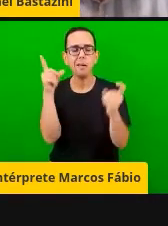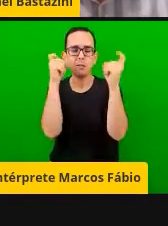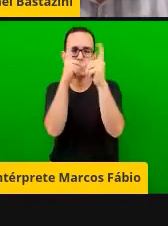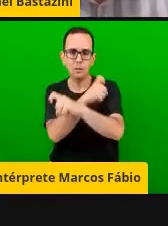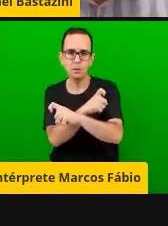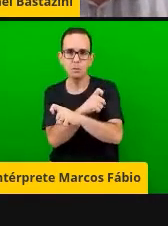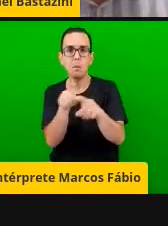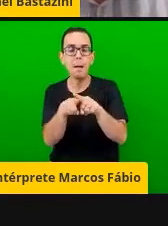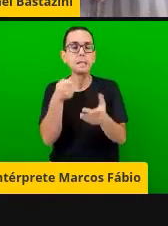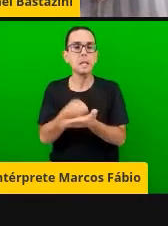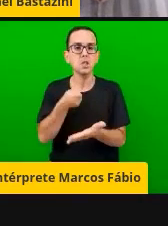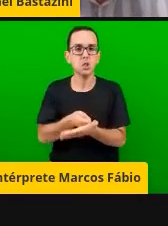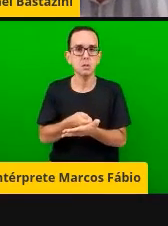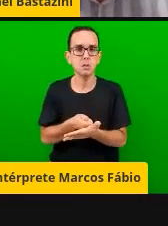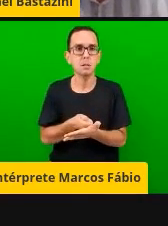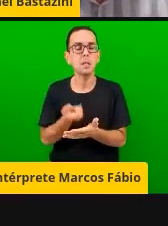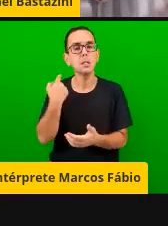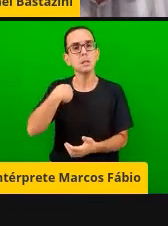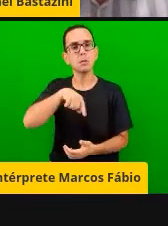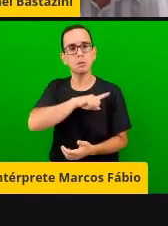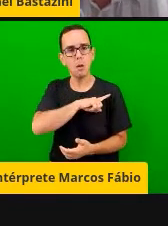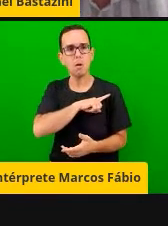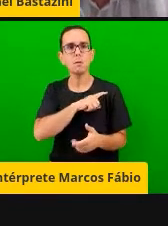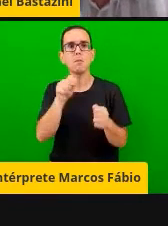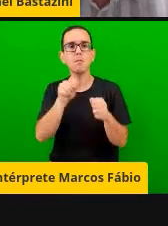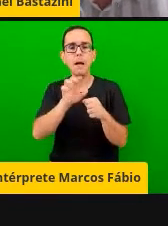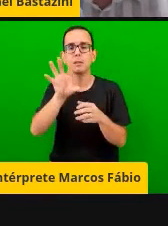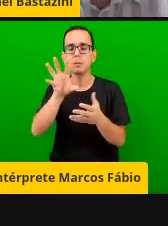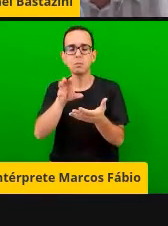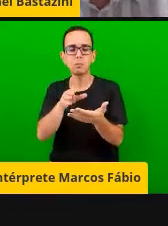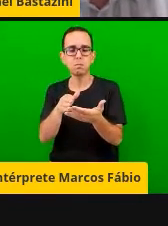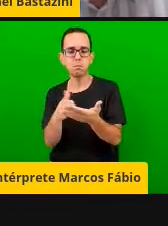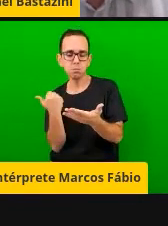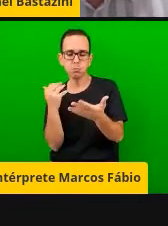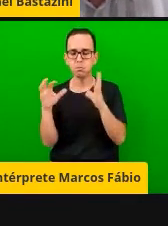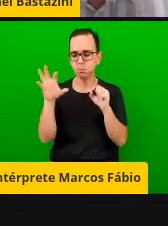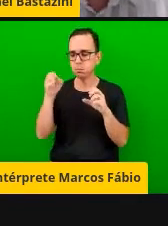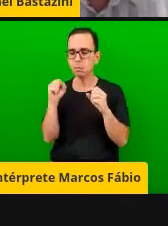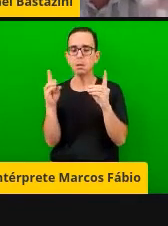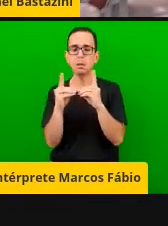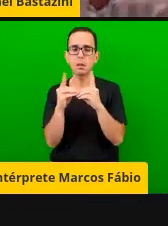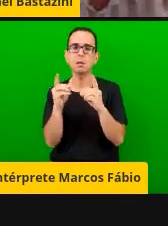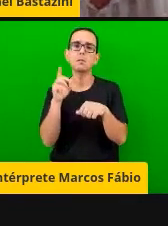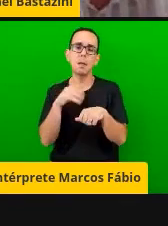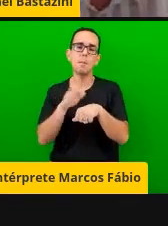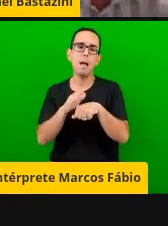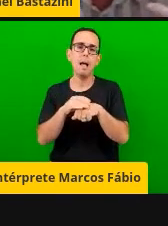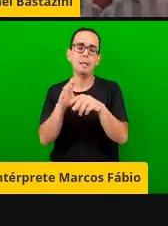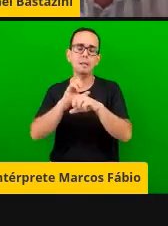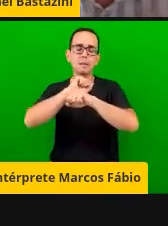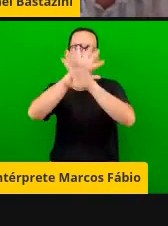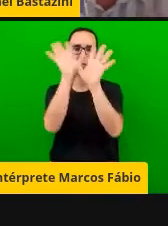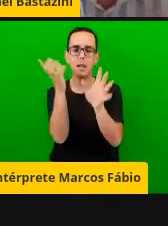exigem que a gente faça esse recorte para tornar mais didático para vocês e até para a